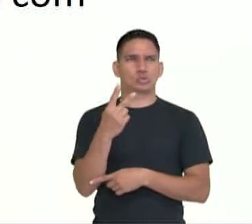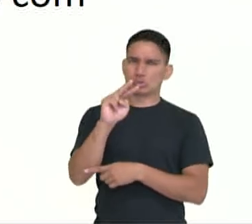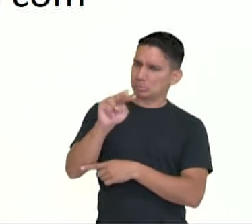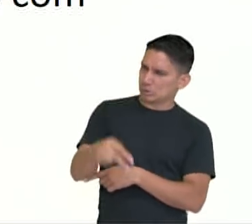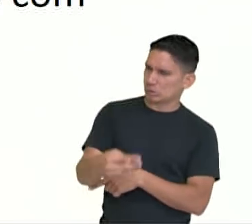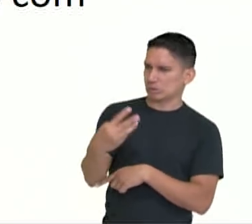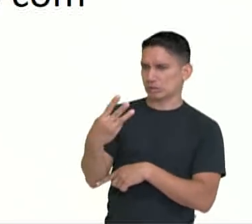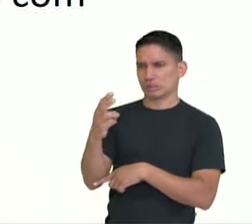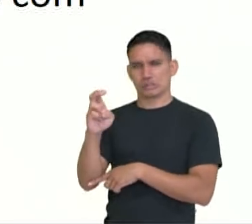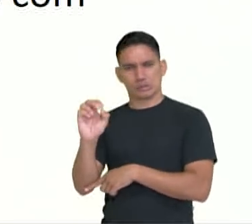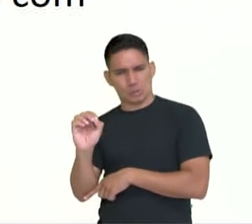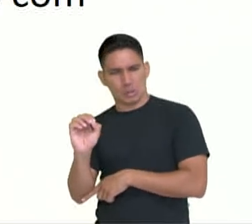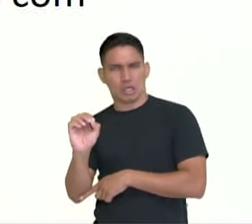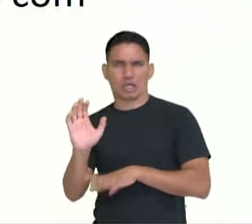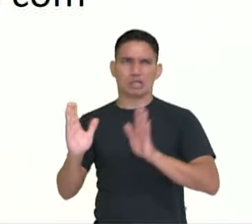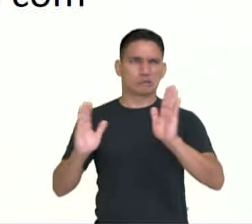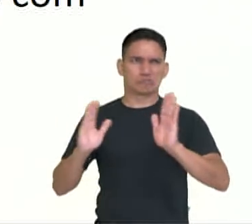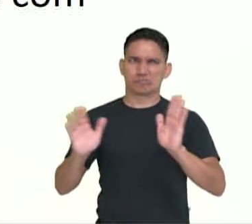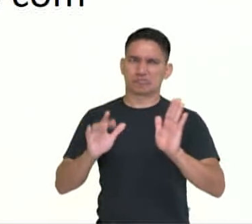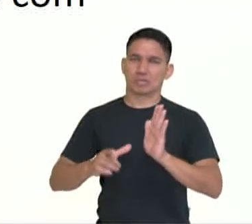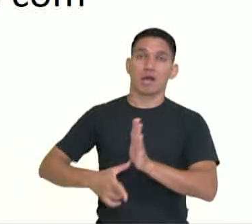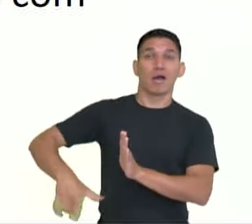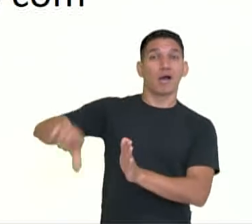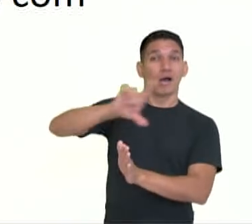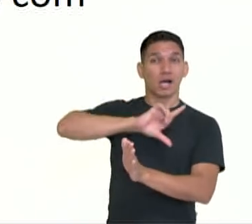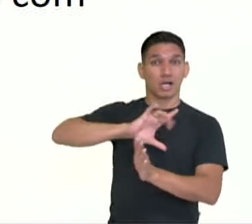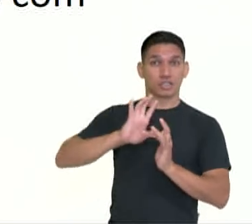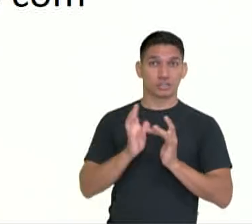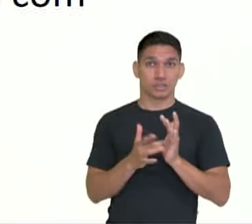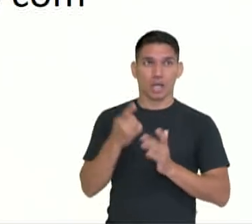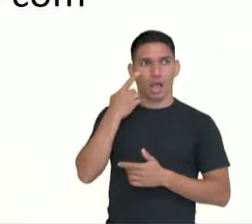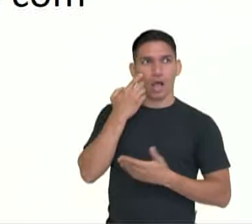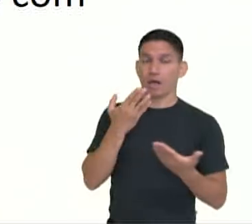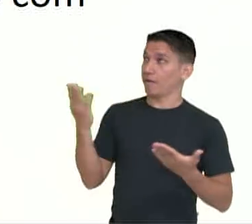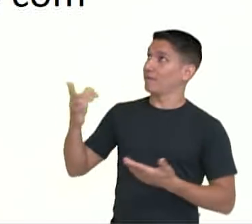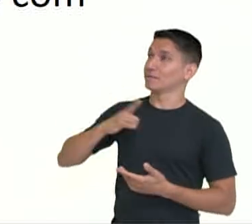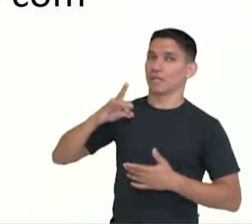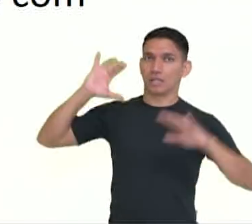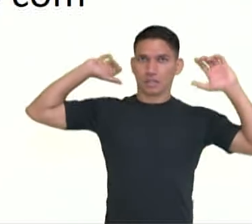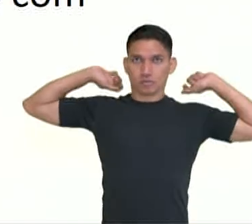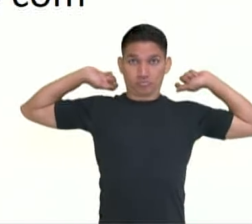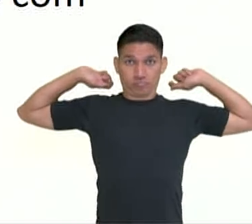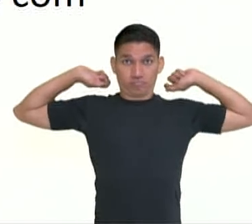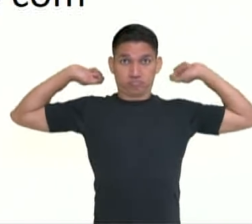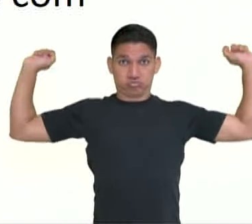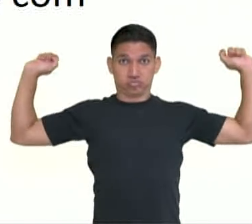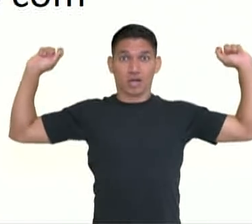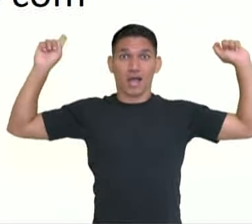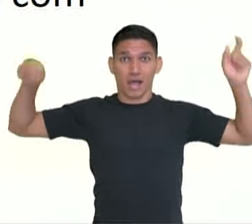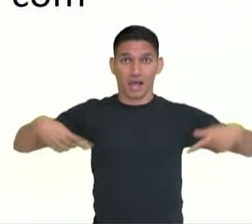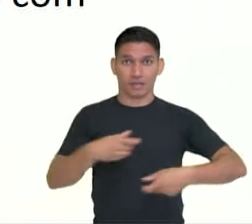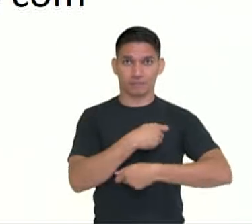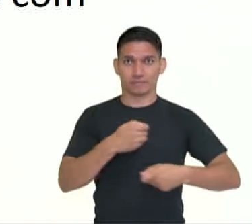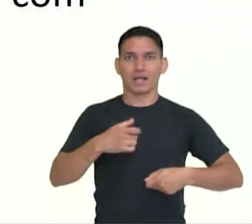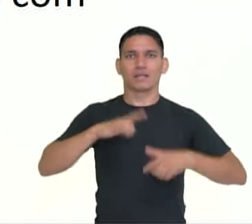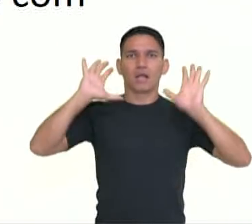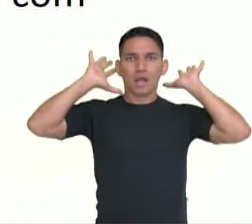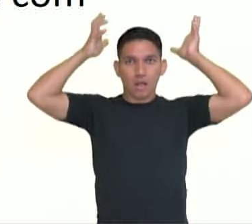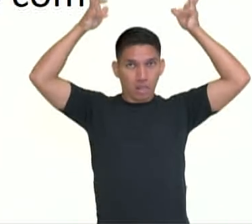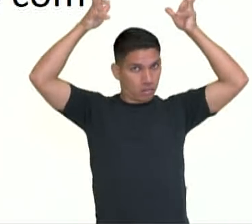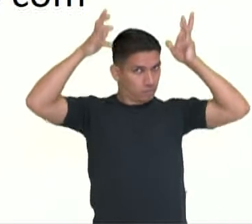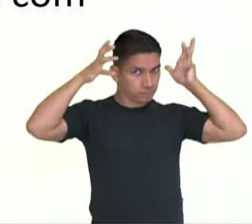2350 a 2150 a.C. Se você olhar bem nela, ela está equipada com armas nas costas dela, tem um capacete